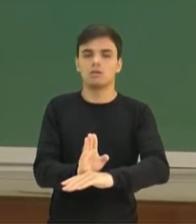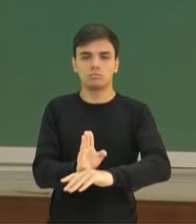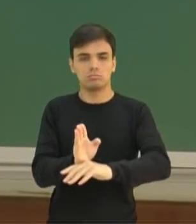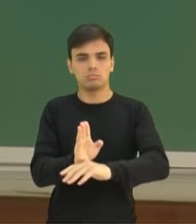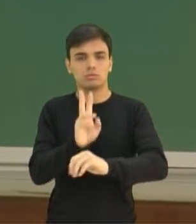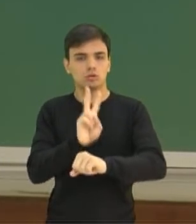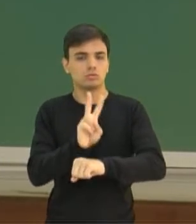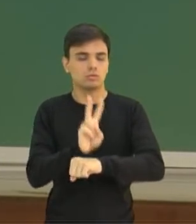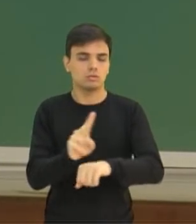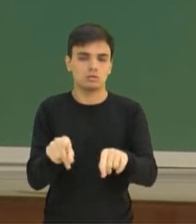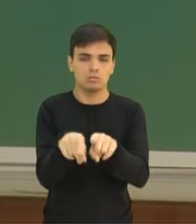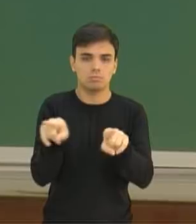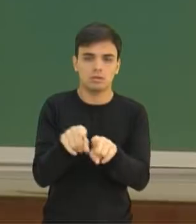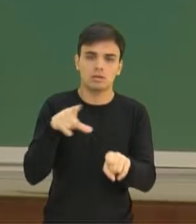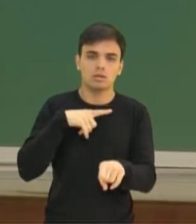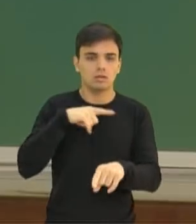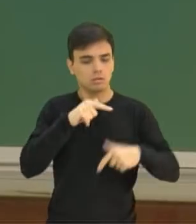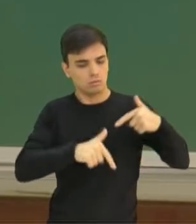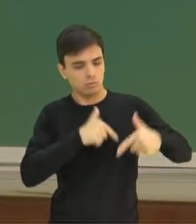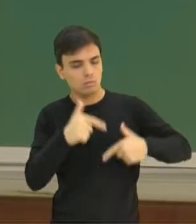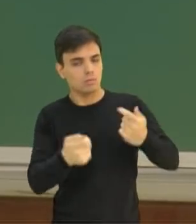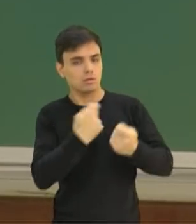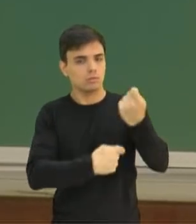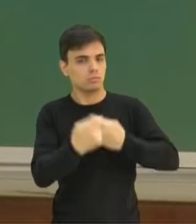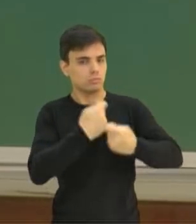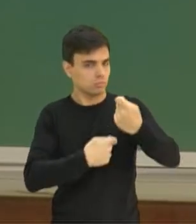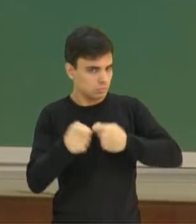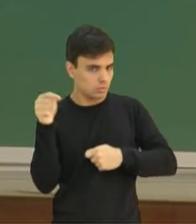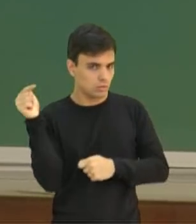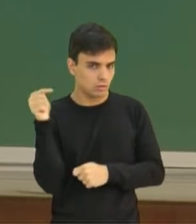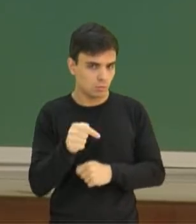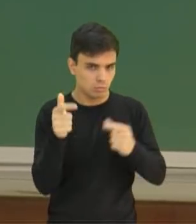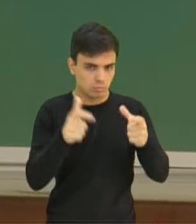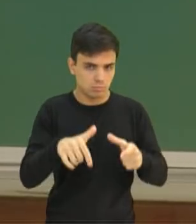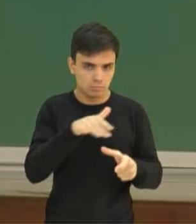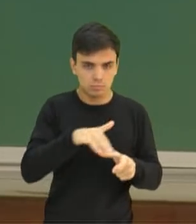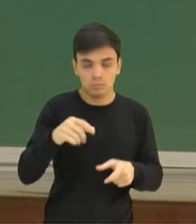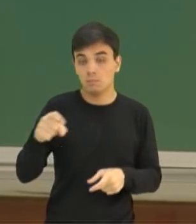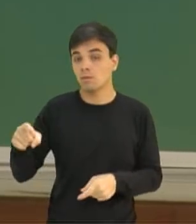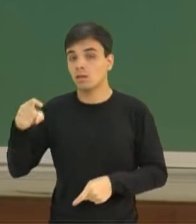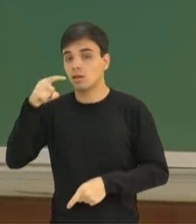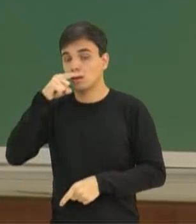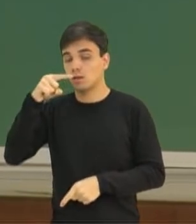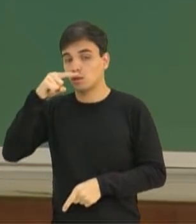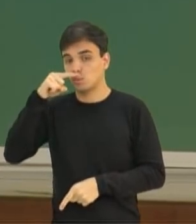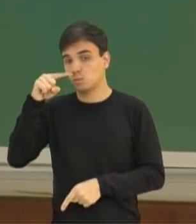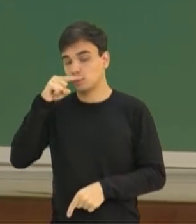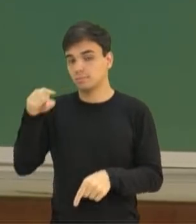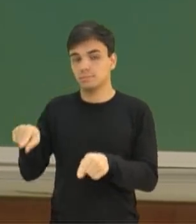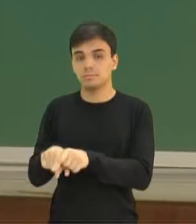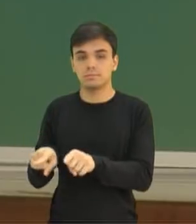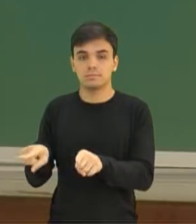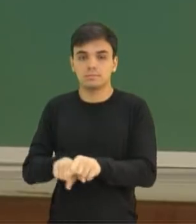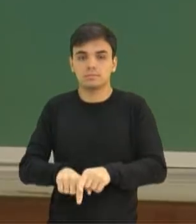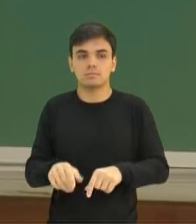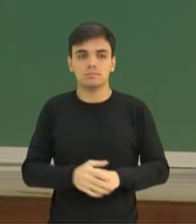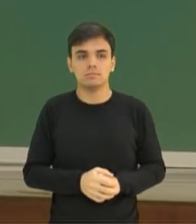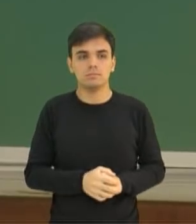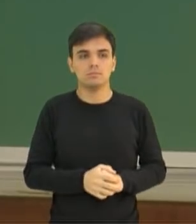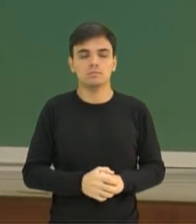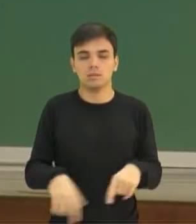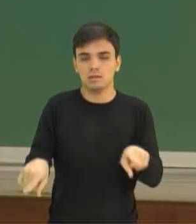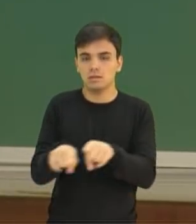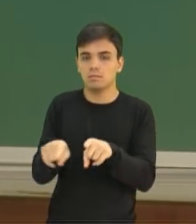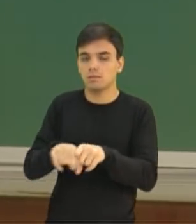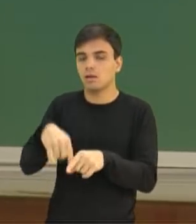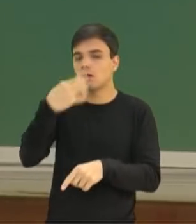atrai atividade, né, uma atividade econômica que atrai ali. A cana-de-açúcar também, que é um dos destaques, as